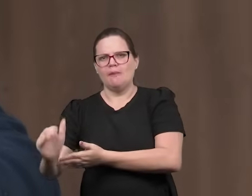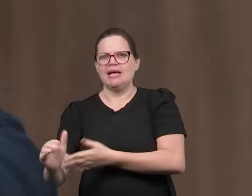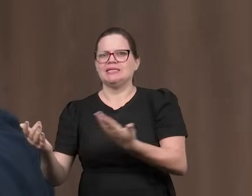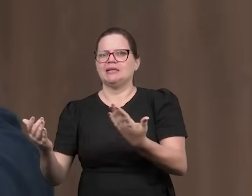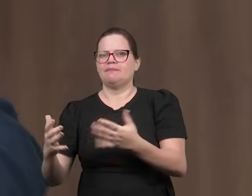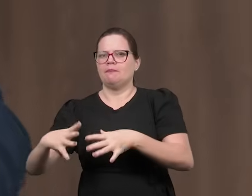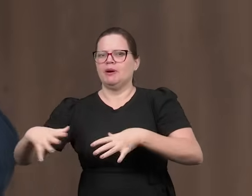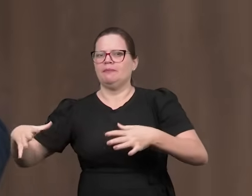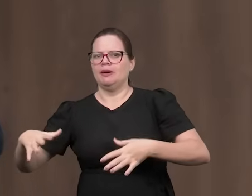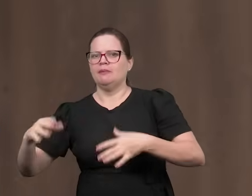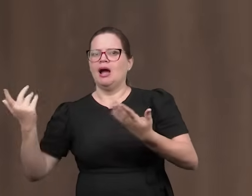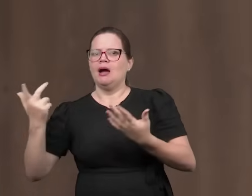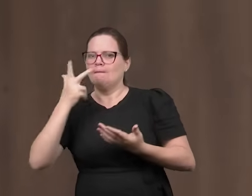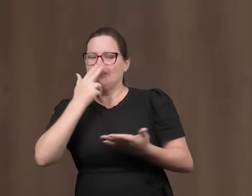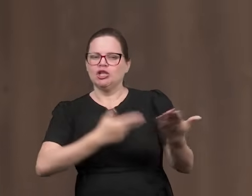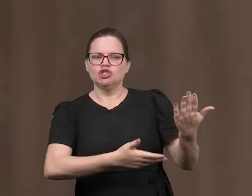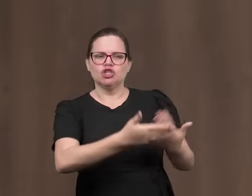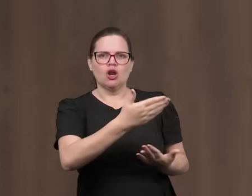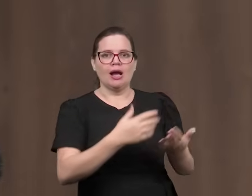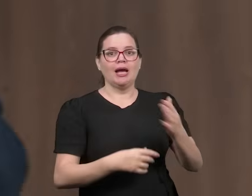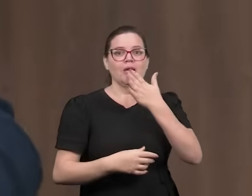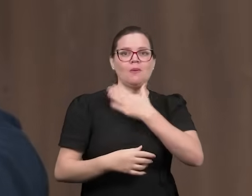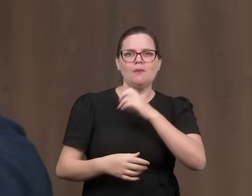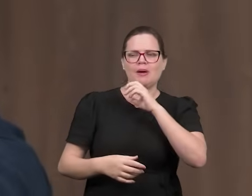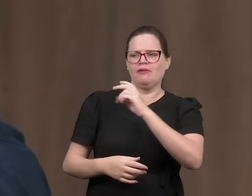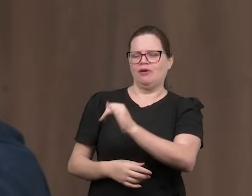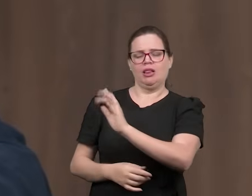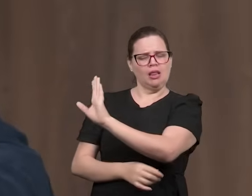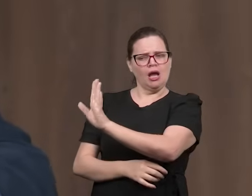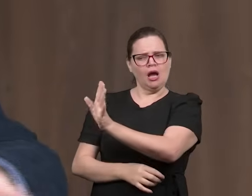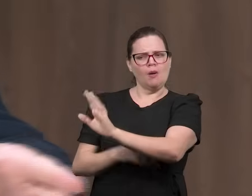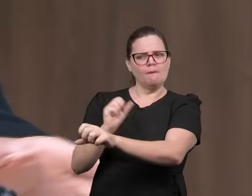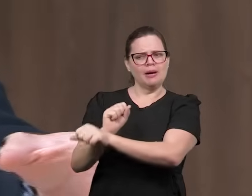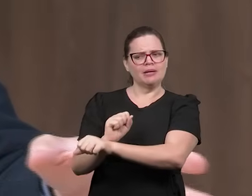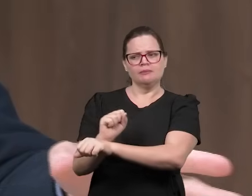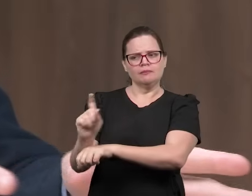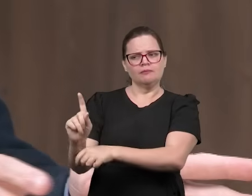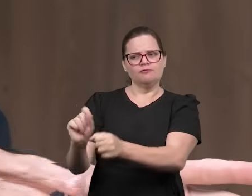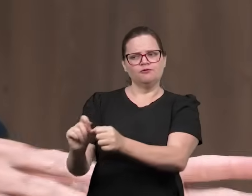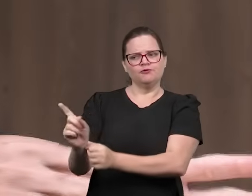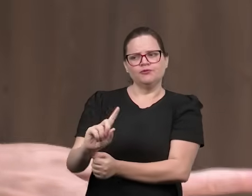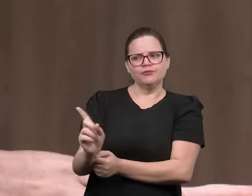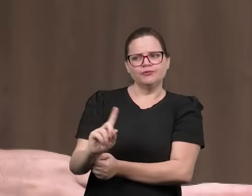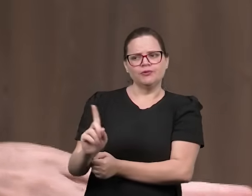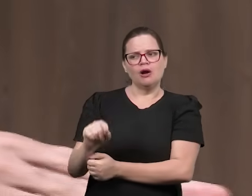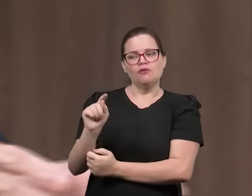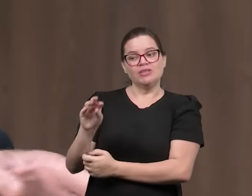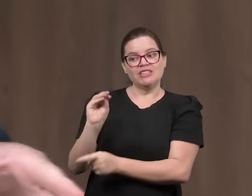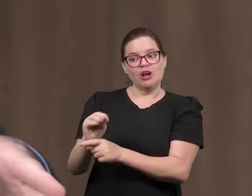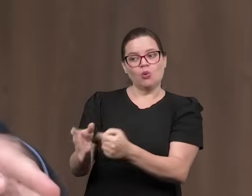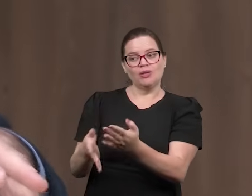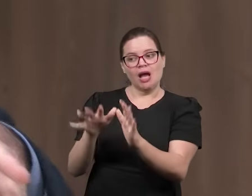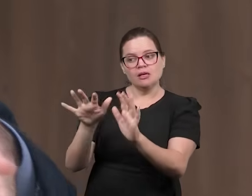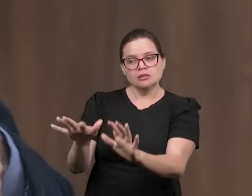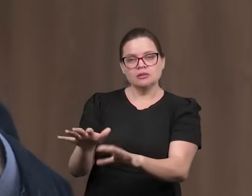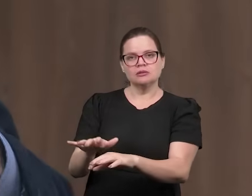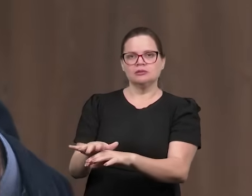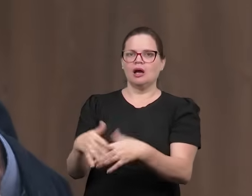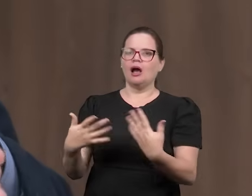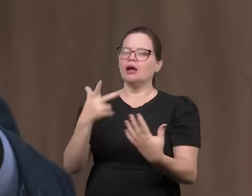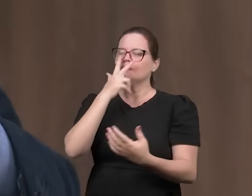falava, ô Jabal, você está errado. Não, para. Não faça isso não, meu filho. Você vai cuidar desse jeito aqui. Então